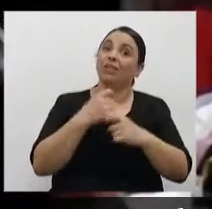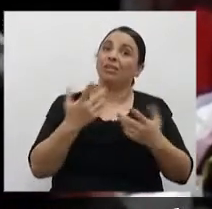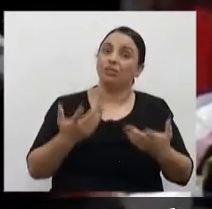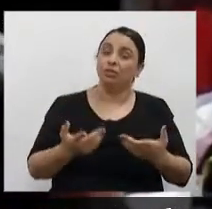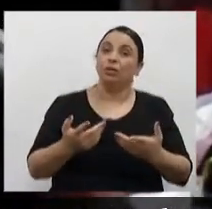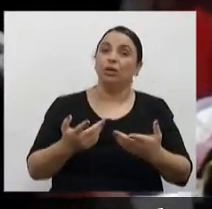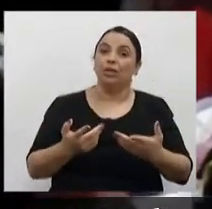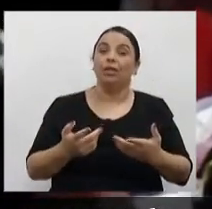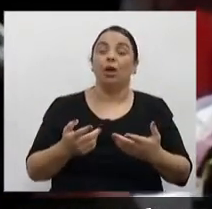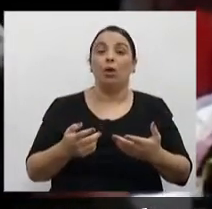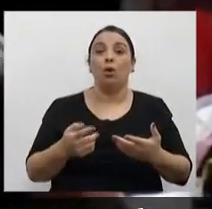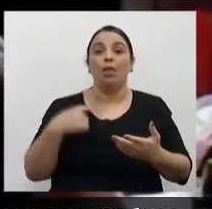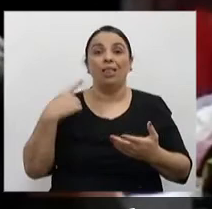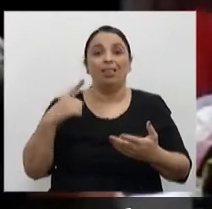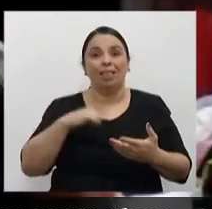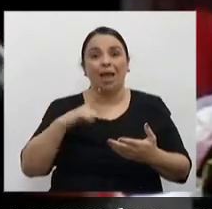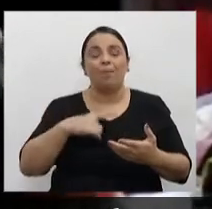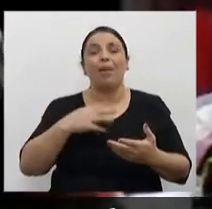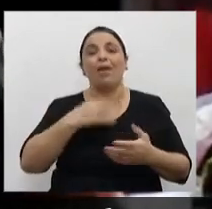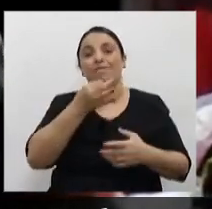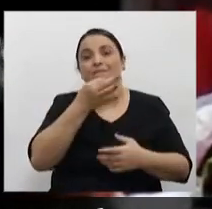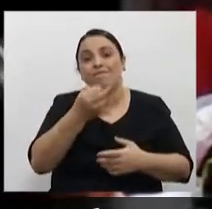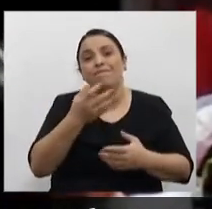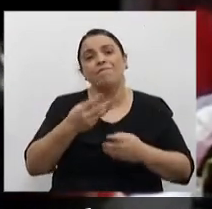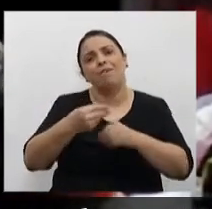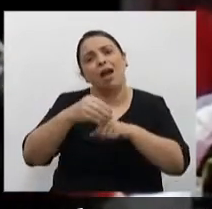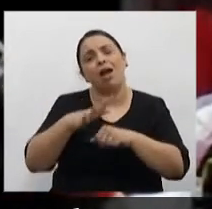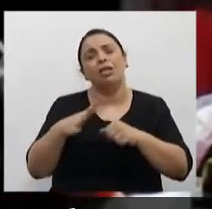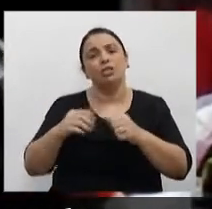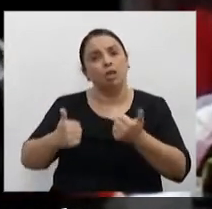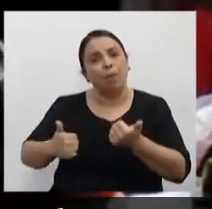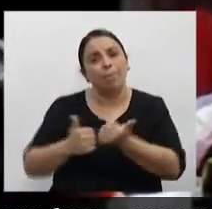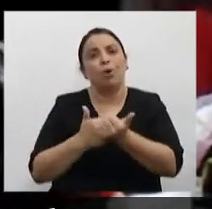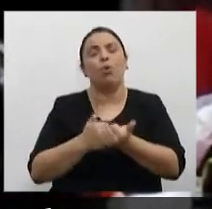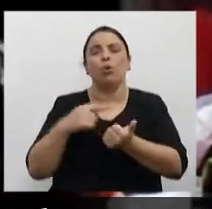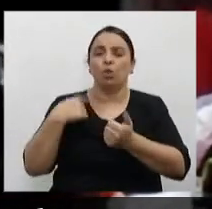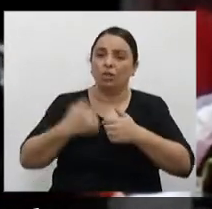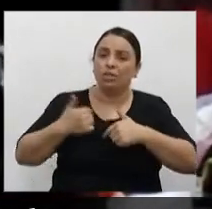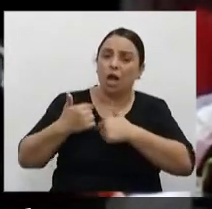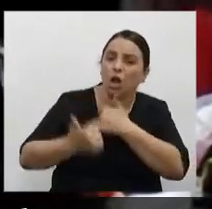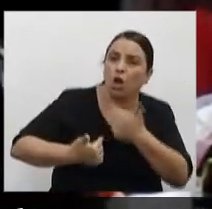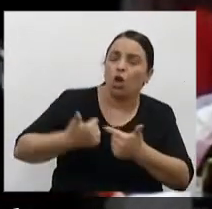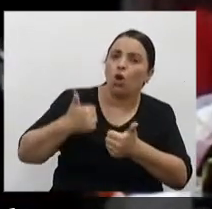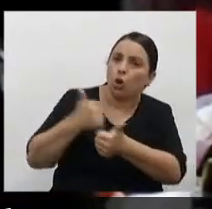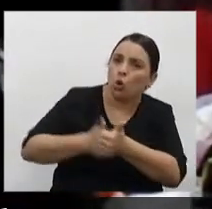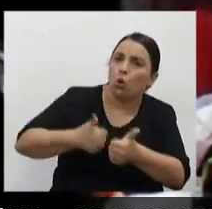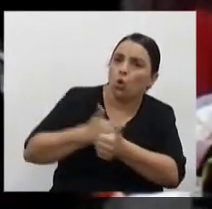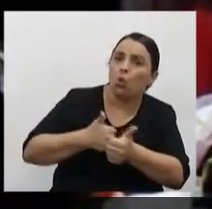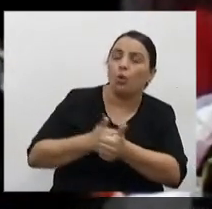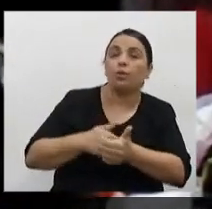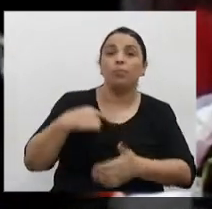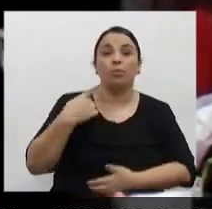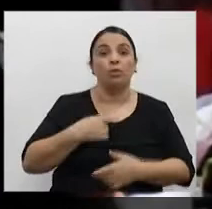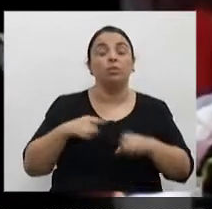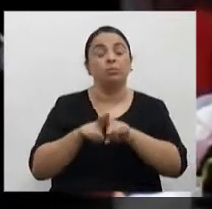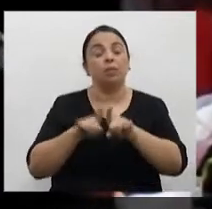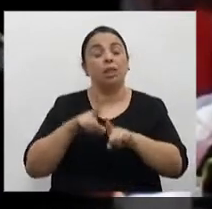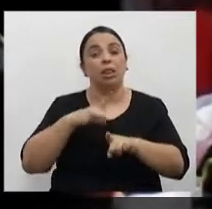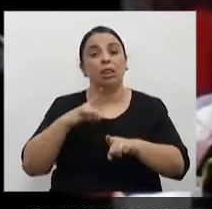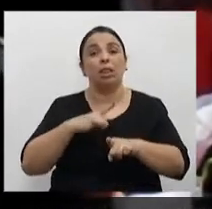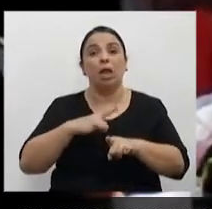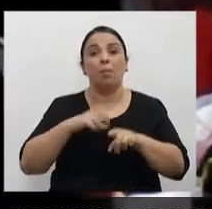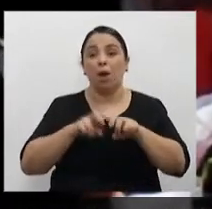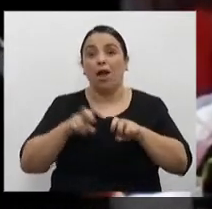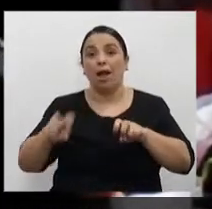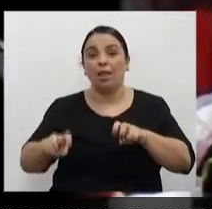nosso apoio, a nossa luta, né? A gente também tem uma cadeira no Conselho Municipal de Saúde daqui